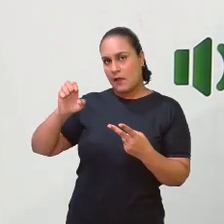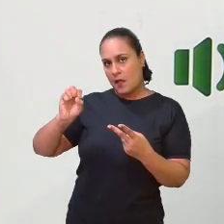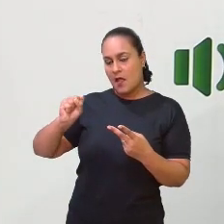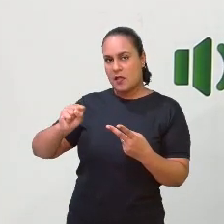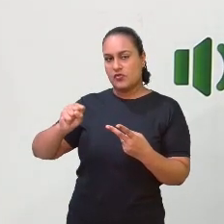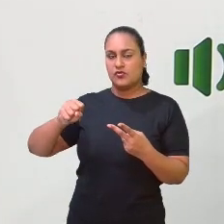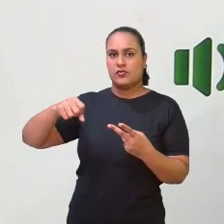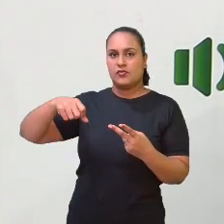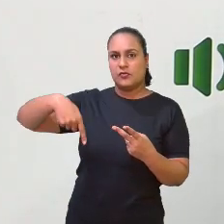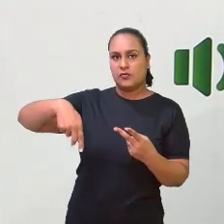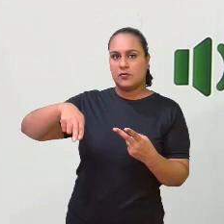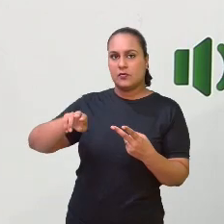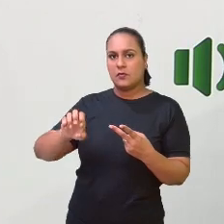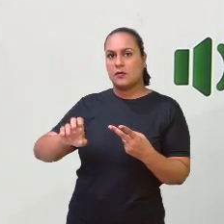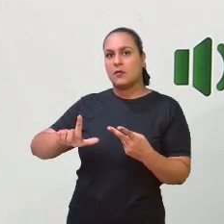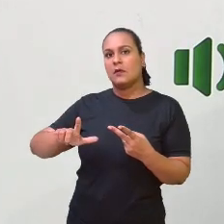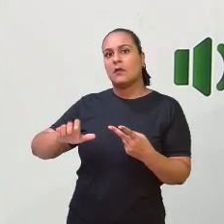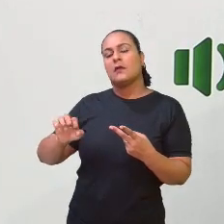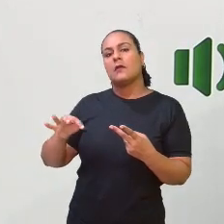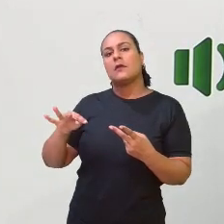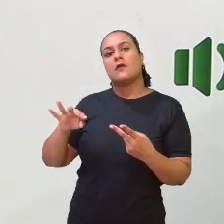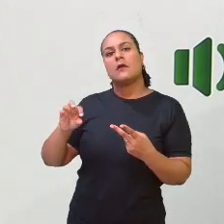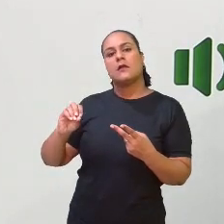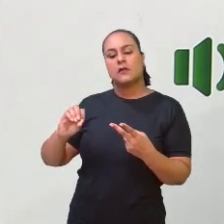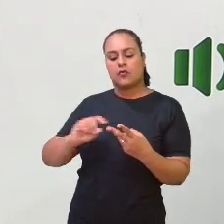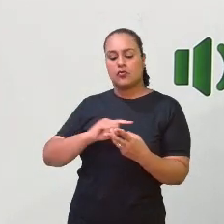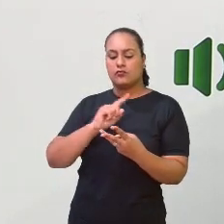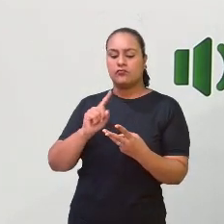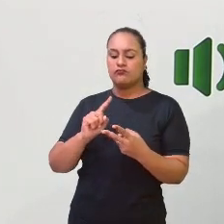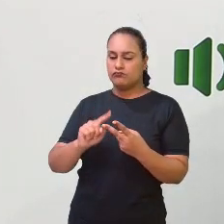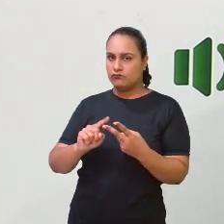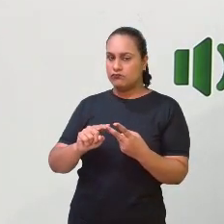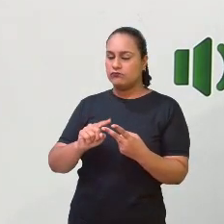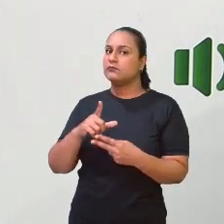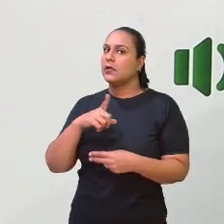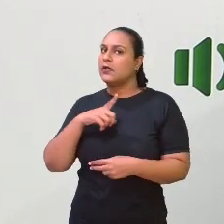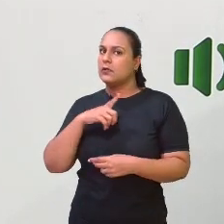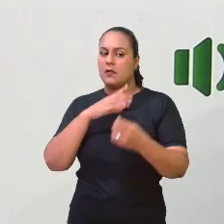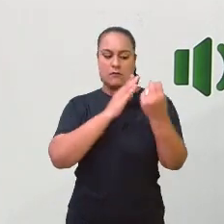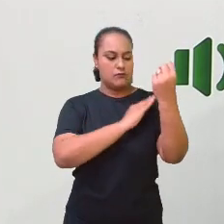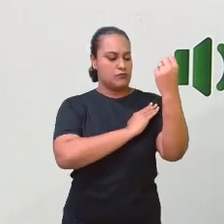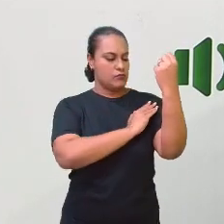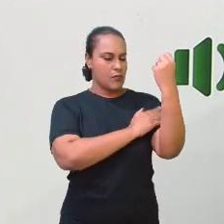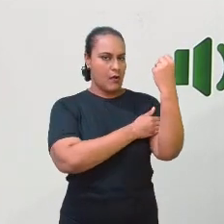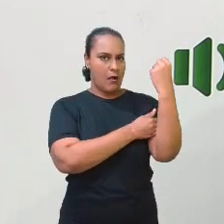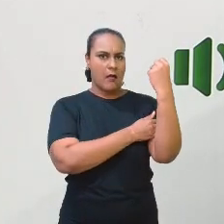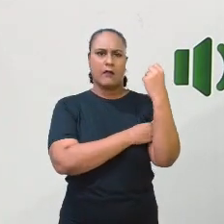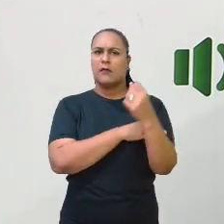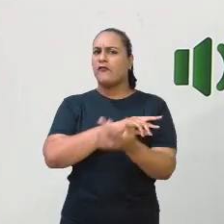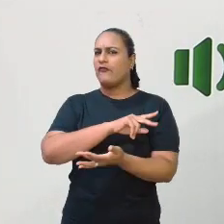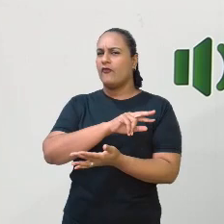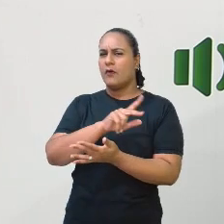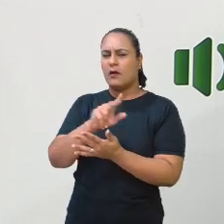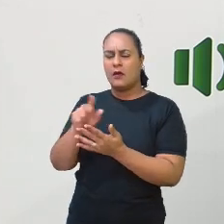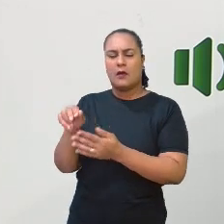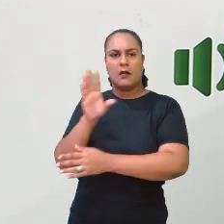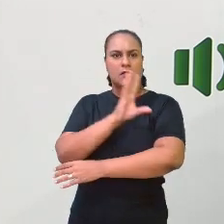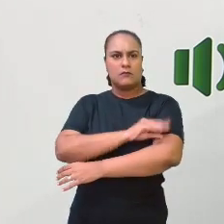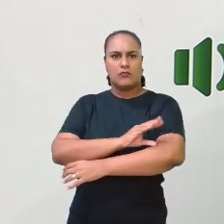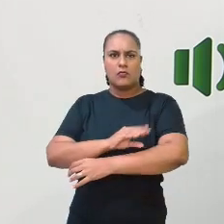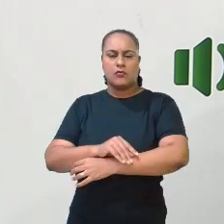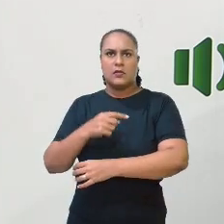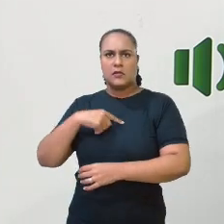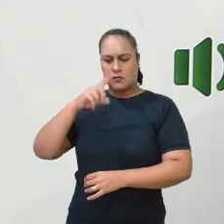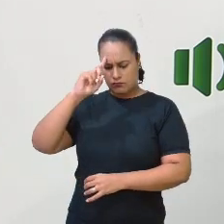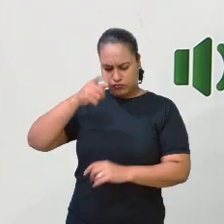voluntários, como eu mostrei para você há pouco, os bíceps, os tríceps. A gente tem o quadríceps também. São músculos voluntários que a